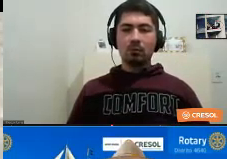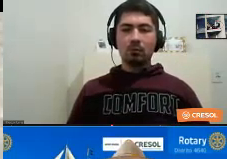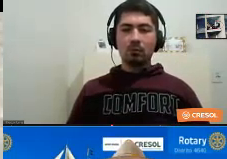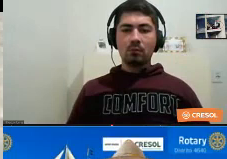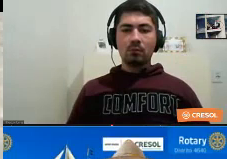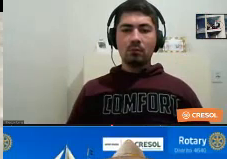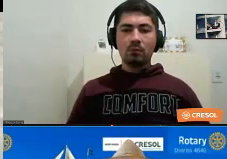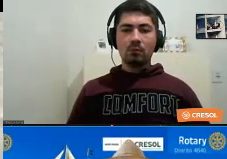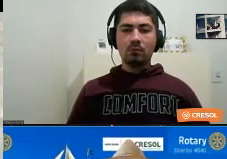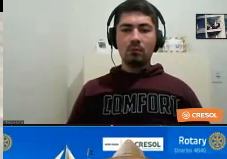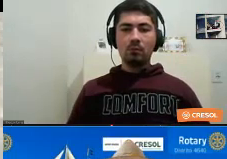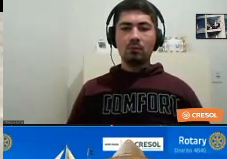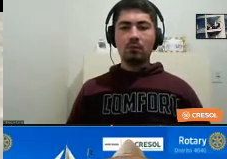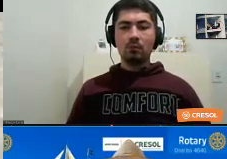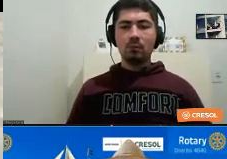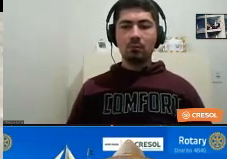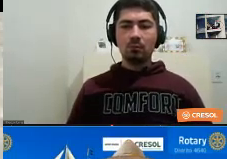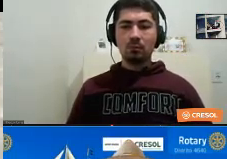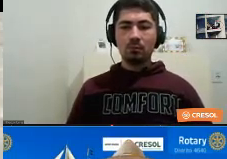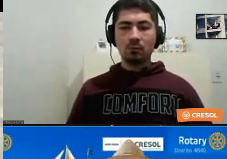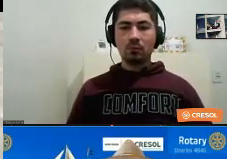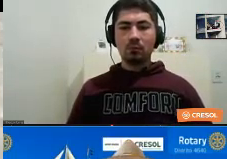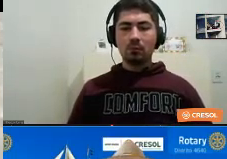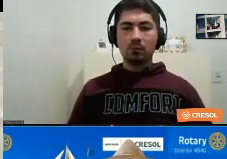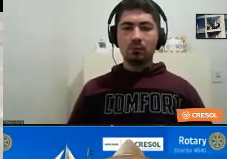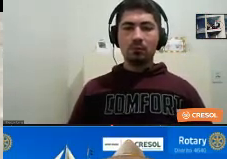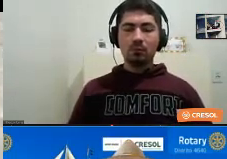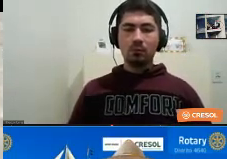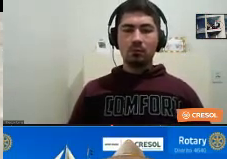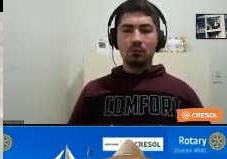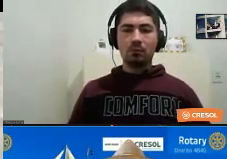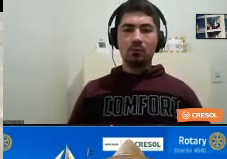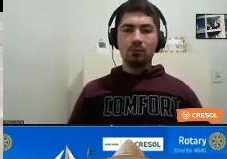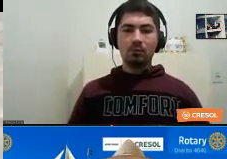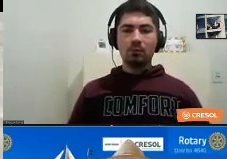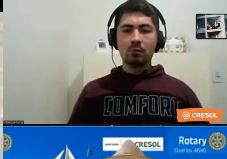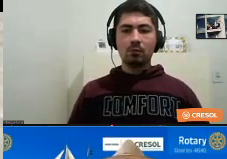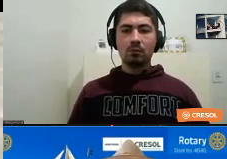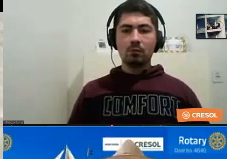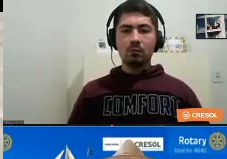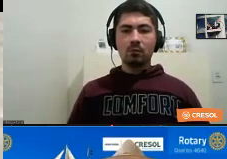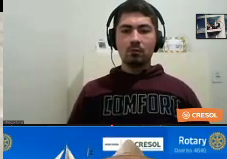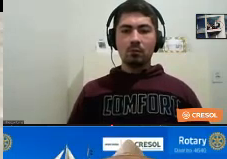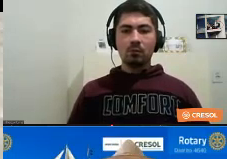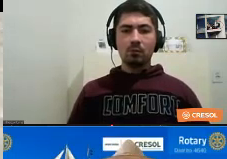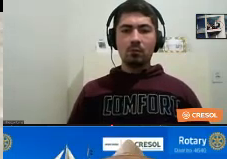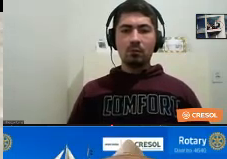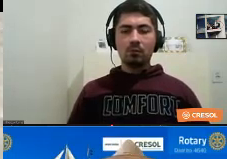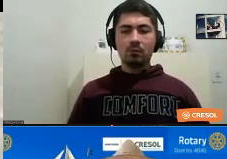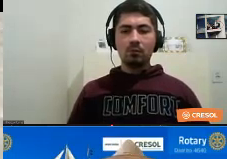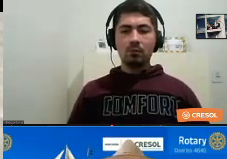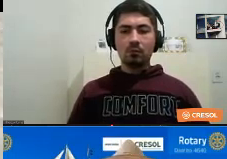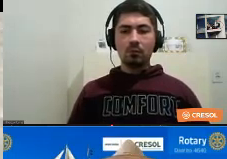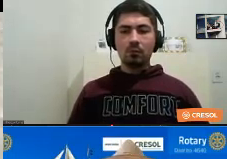o mais queimado era esse Ibarrezende, que fica aqui do lado, Ivan Bezerra, que estava aqui do lado, que ficou com as costas